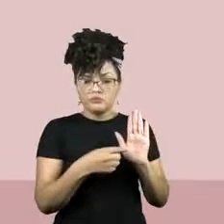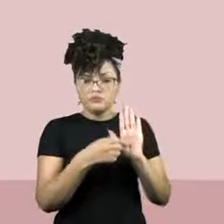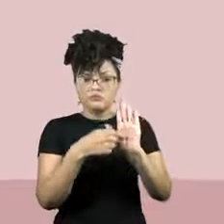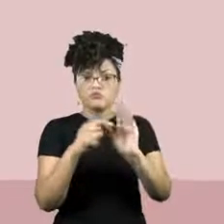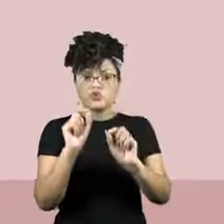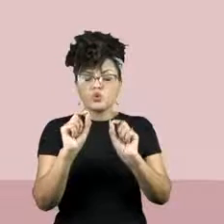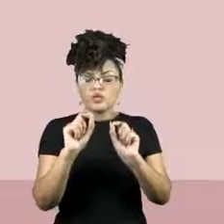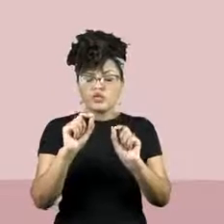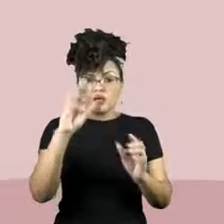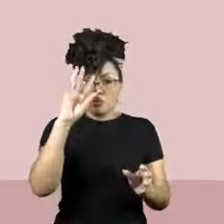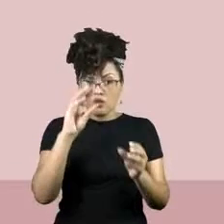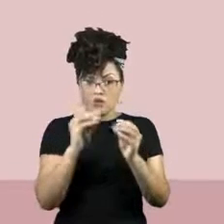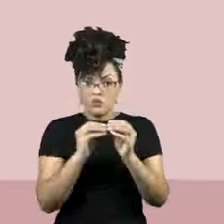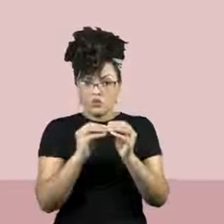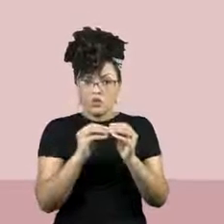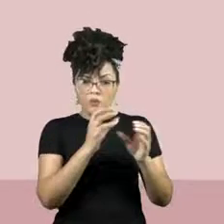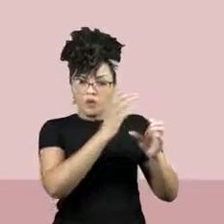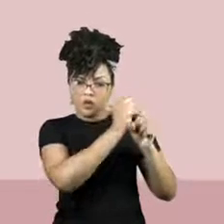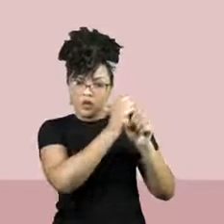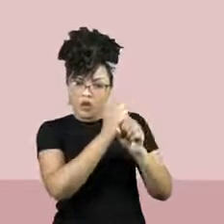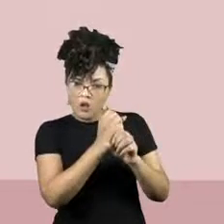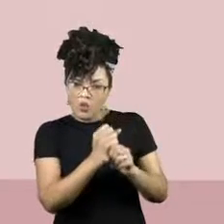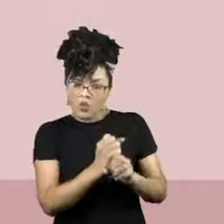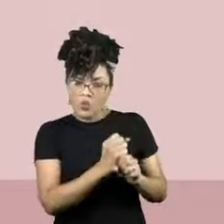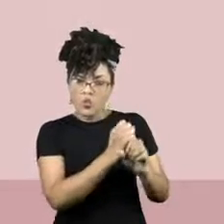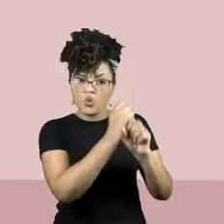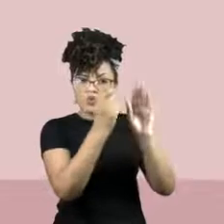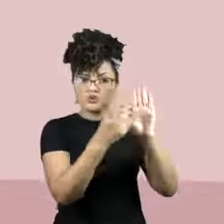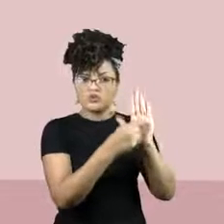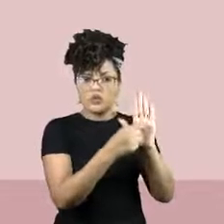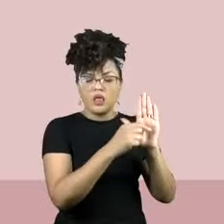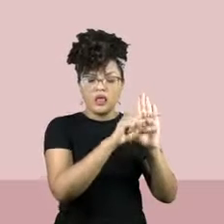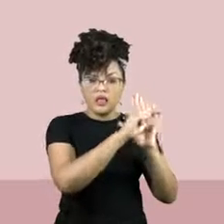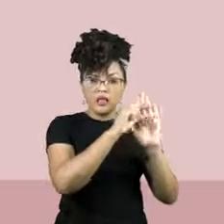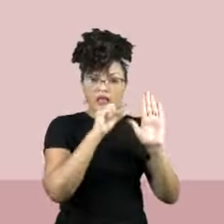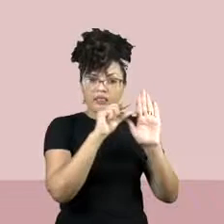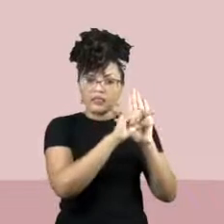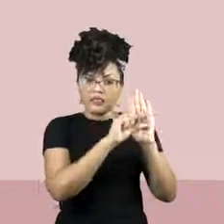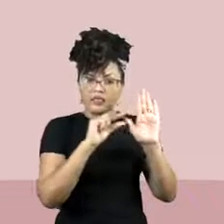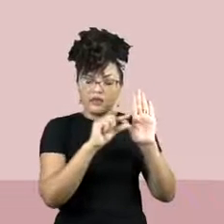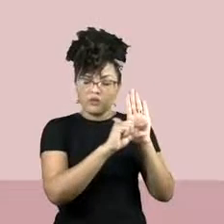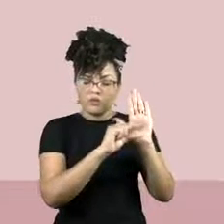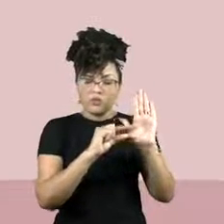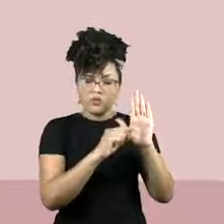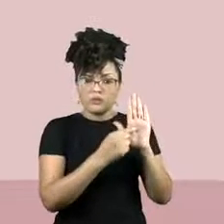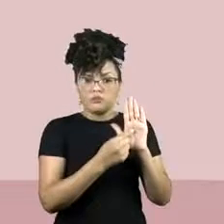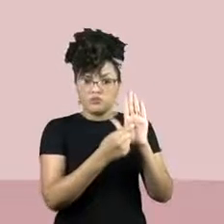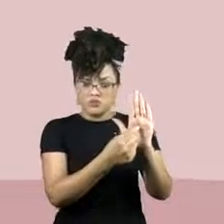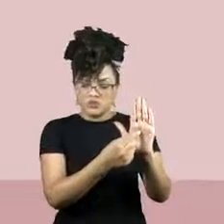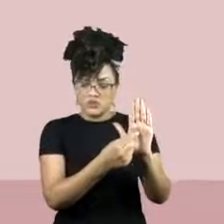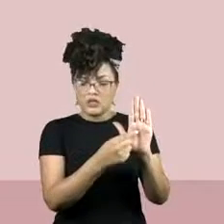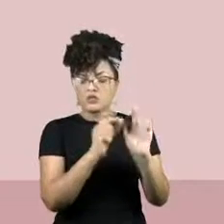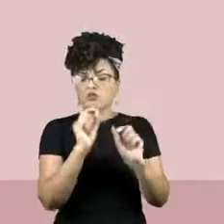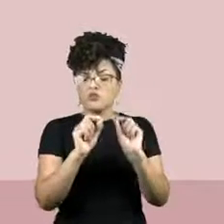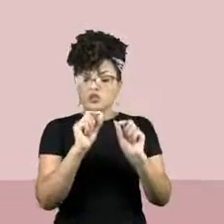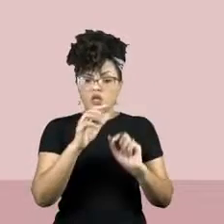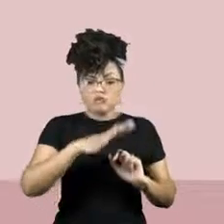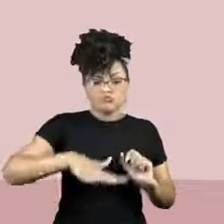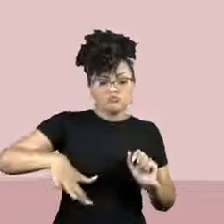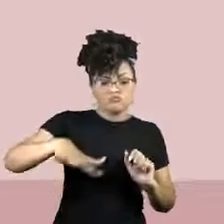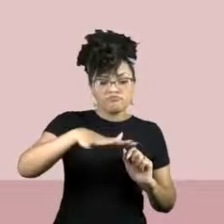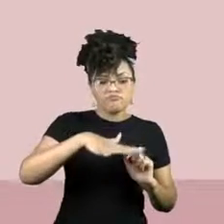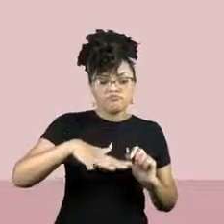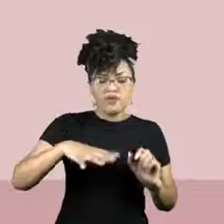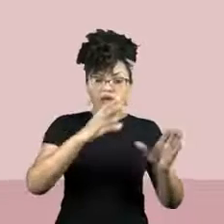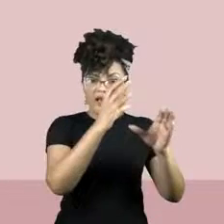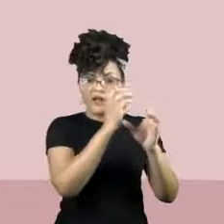um resumo do relatório de cálculo dele. Cada linha dessa tabela aqui, apresentada pelo software, foi uma superfície que ele